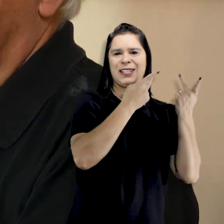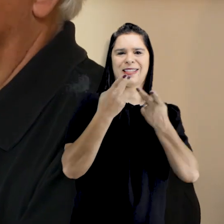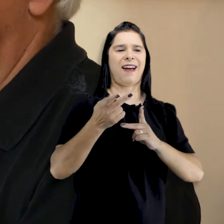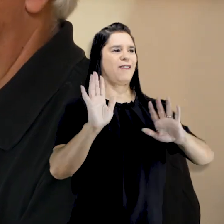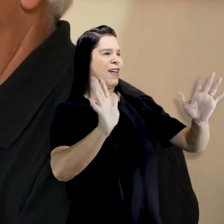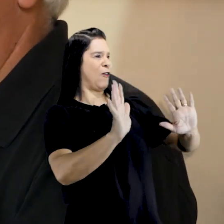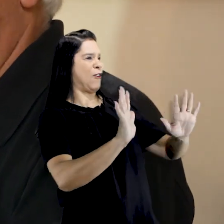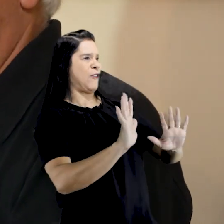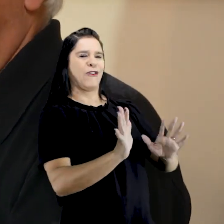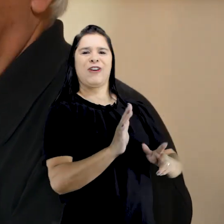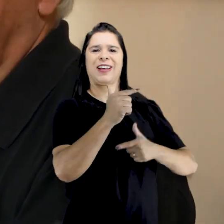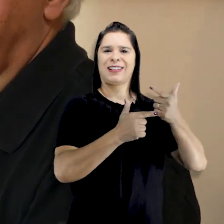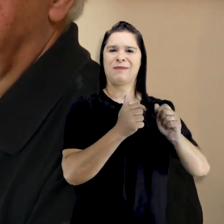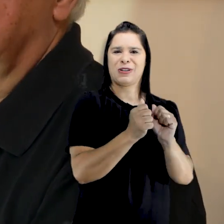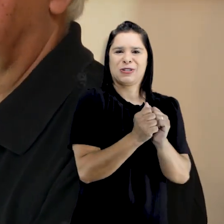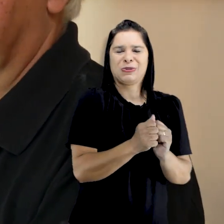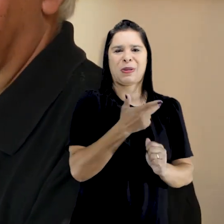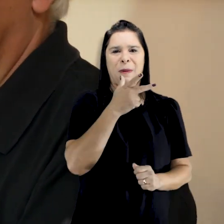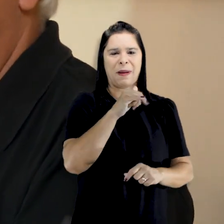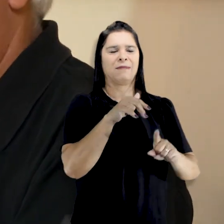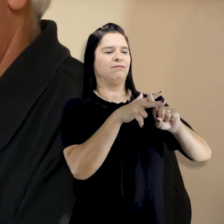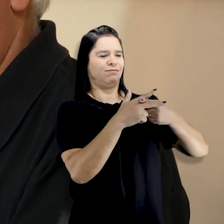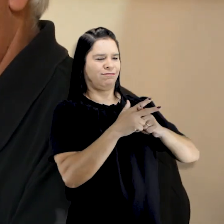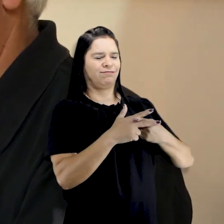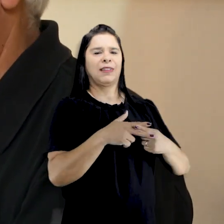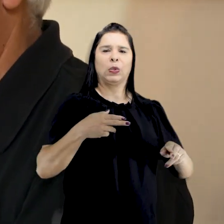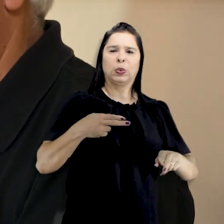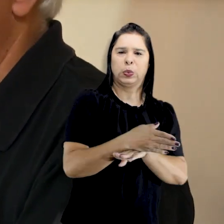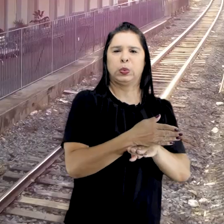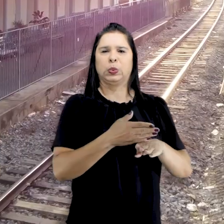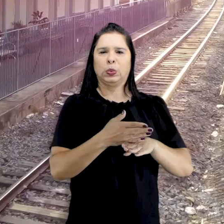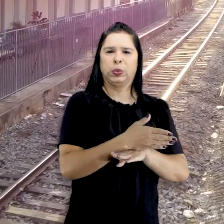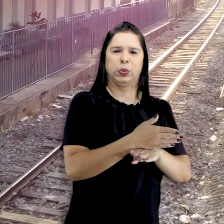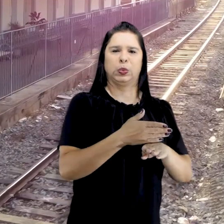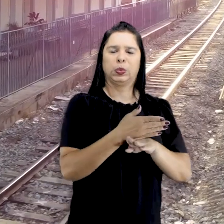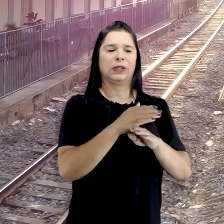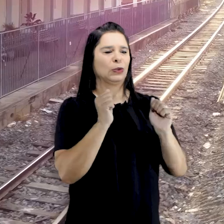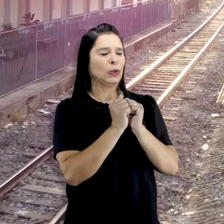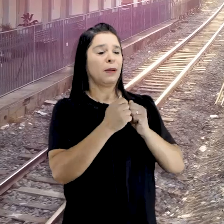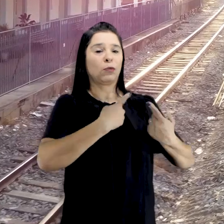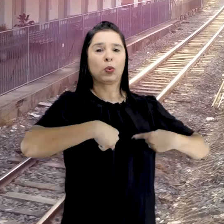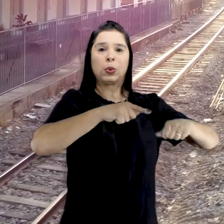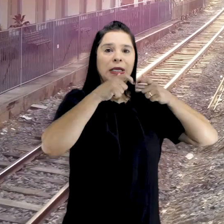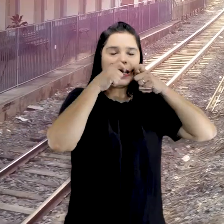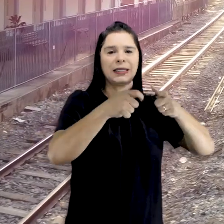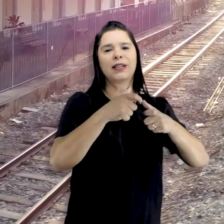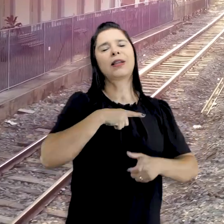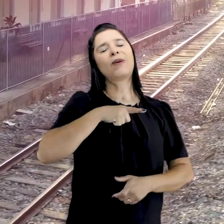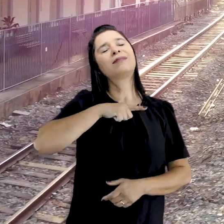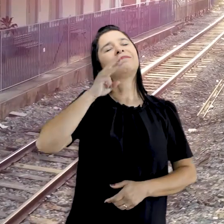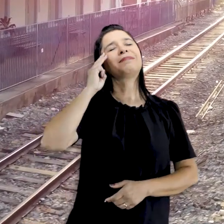trabalhava com a manutenção, com a serraria, tudo ao lado ali. Então aquilo para mim é interessante. Então eu tenho essas recordações interessantes,